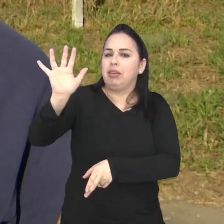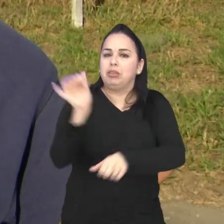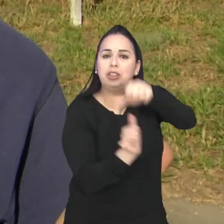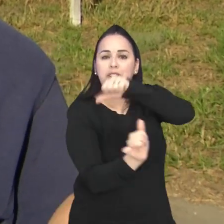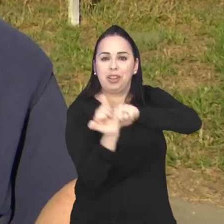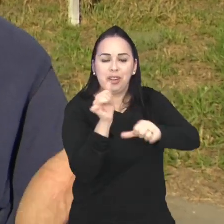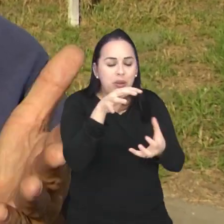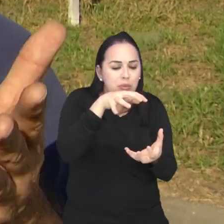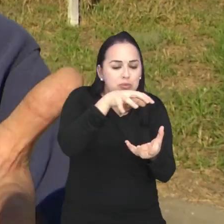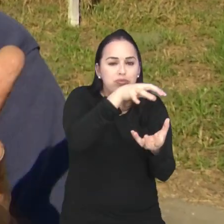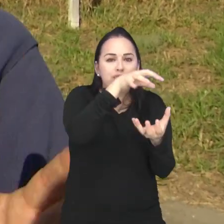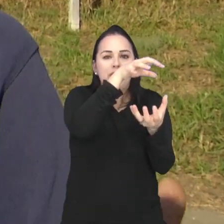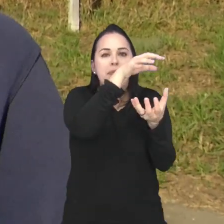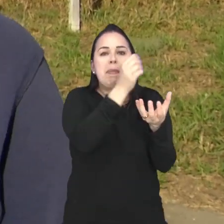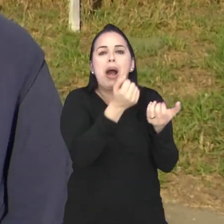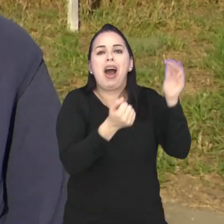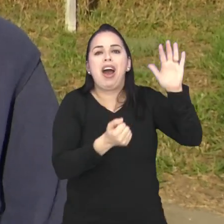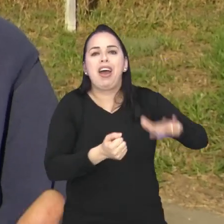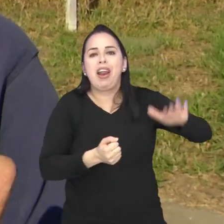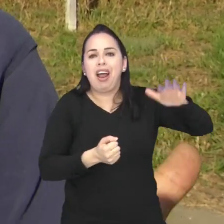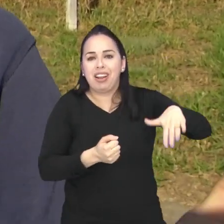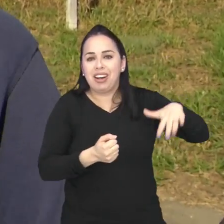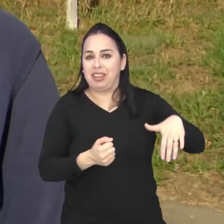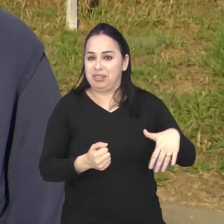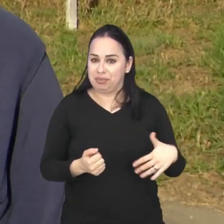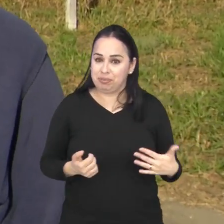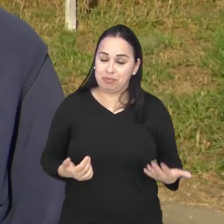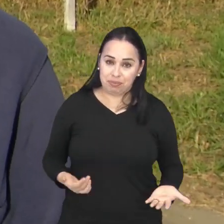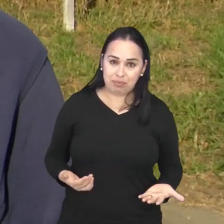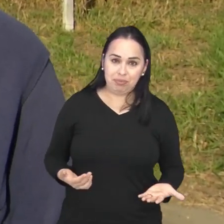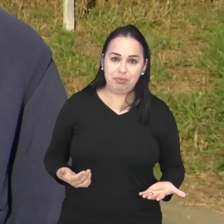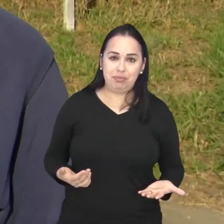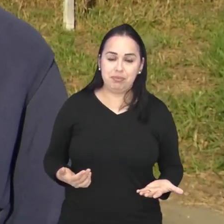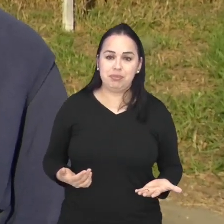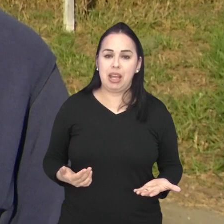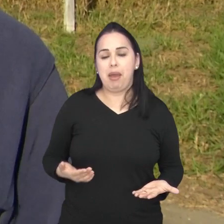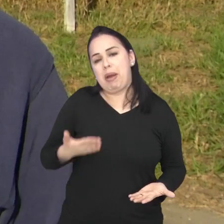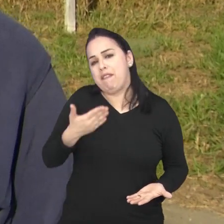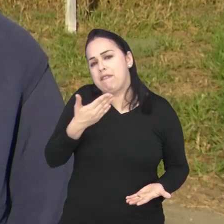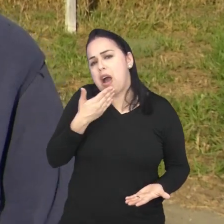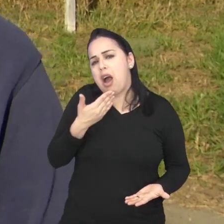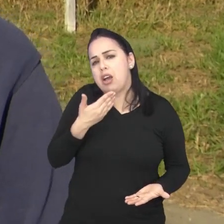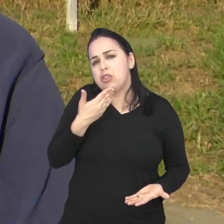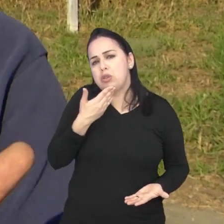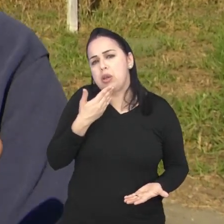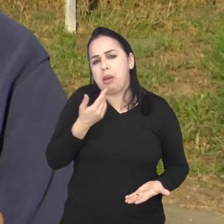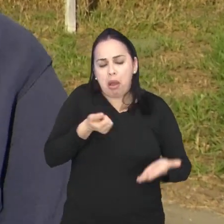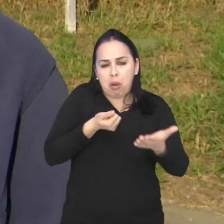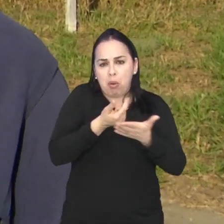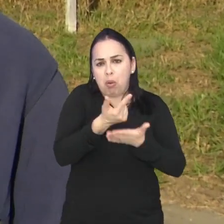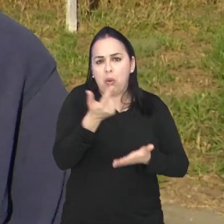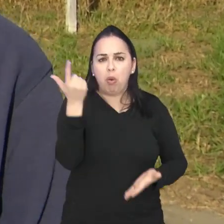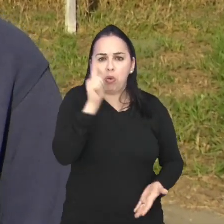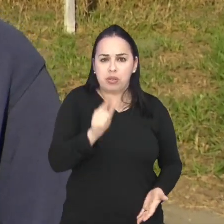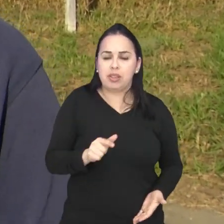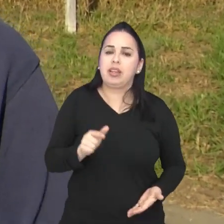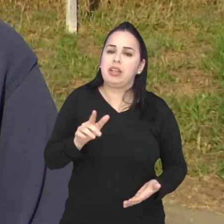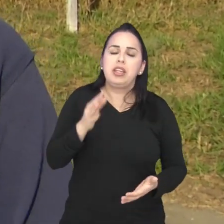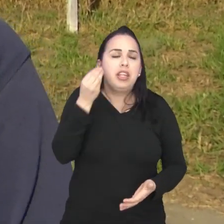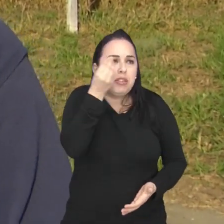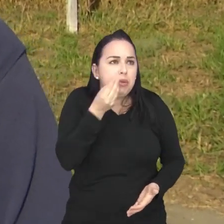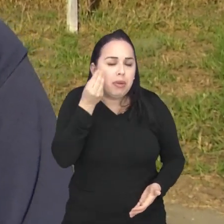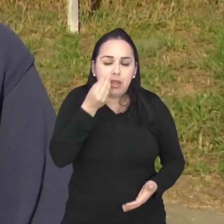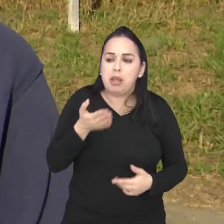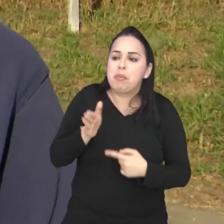você lançar, o balão custa R$1.000. Então é muito mais fácil para a gente poder fazer esse